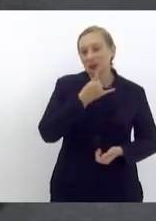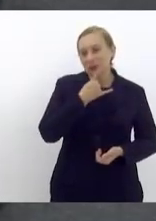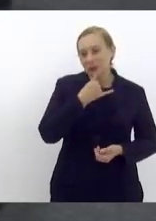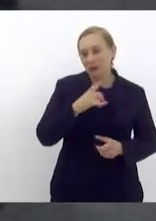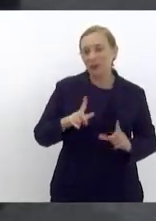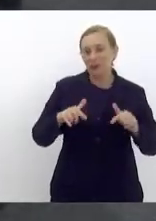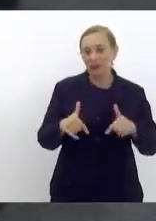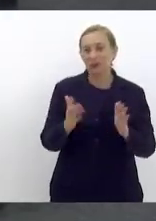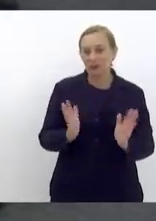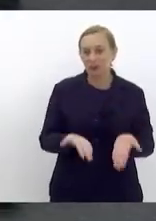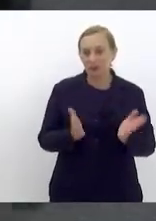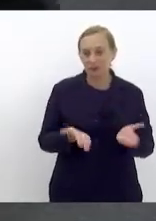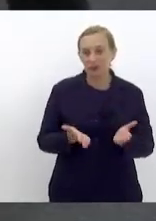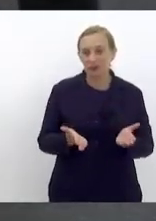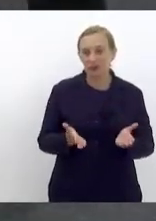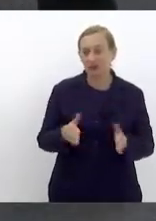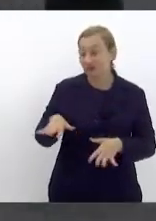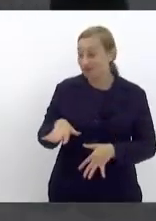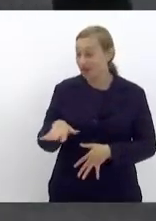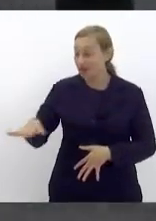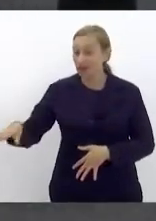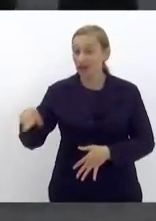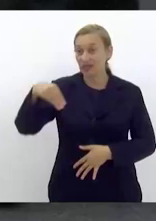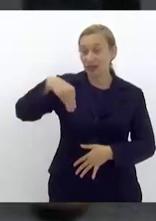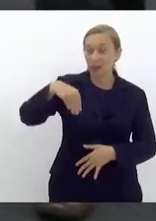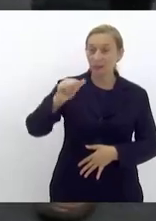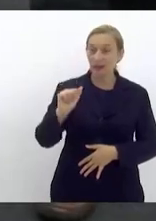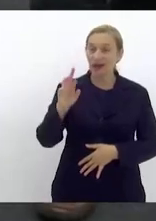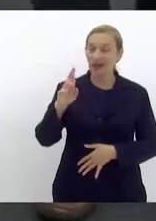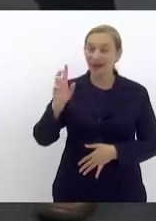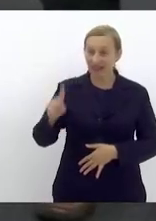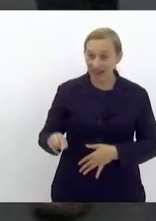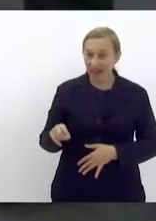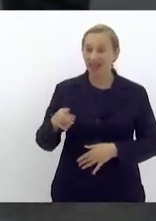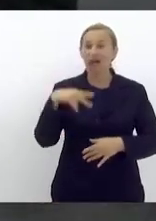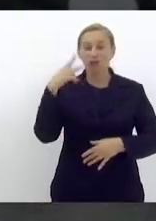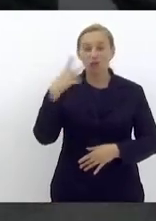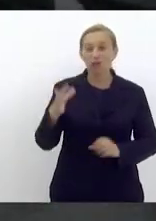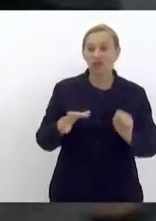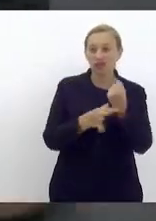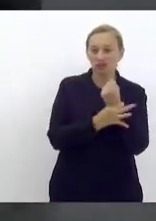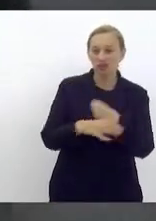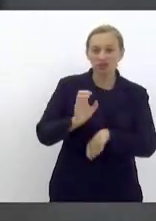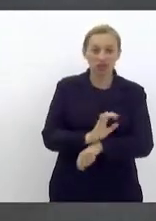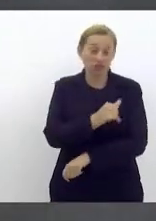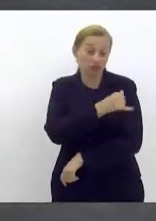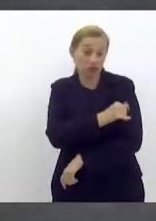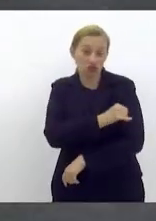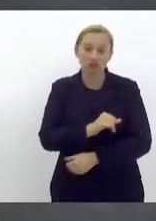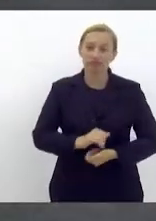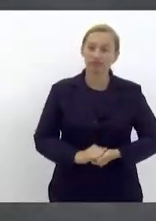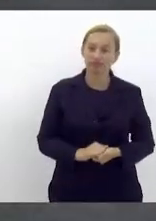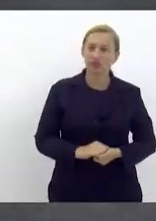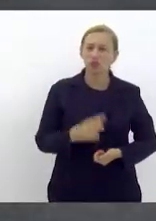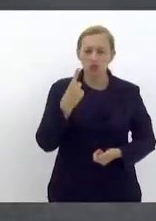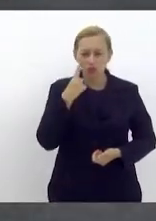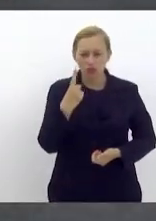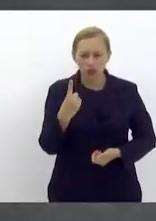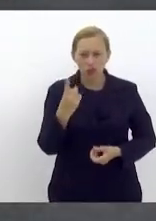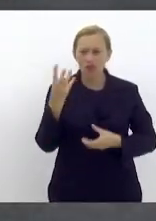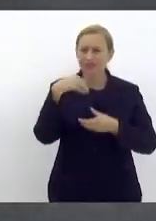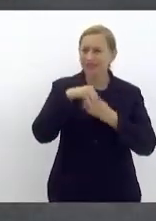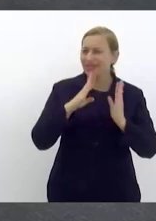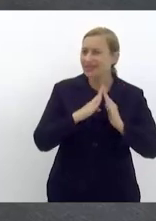ação de hoje no Complexo da Maré com relação à política de segurança do Estado do Rio de Janeiro. Nós vimos dentro